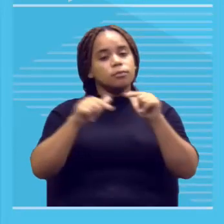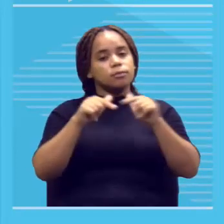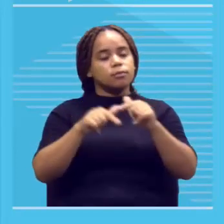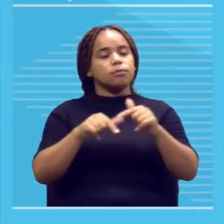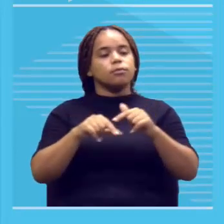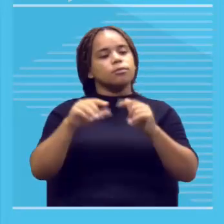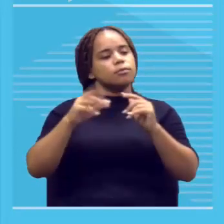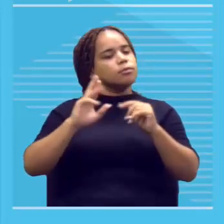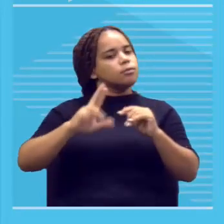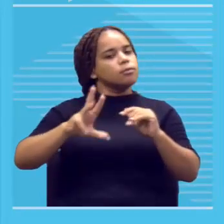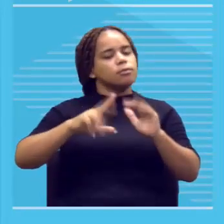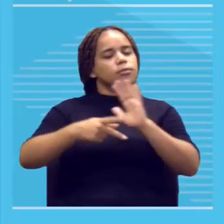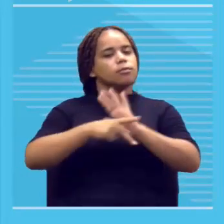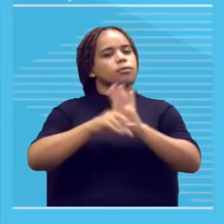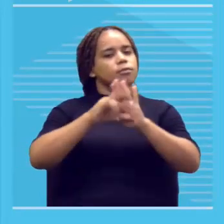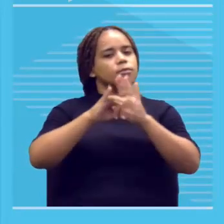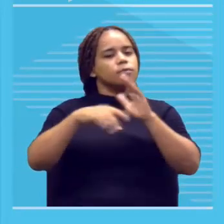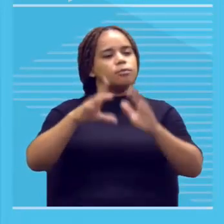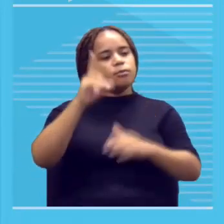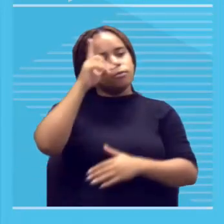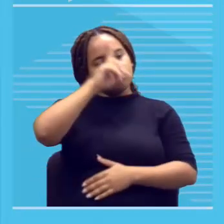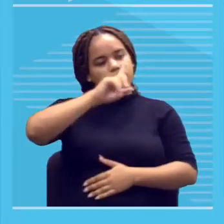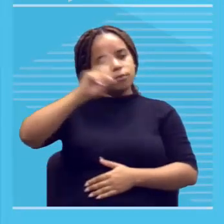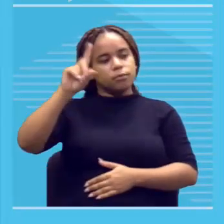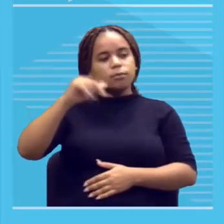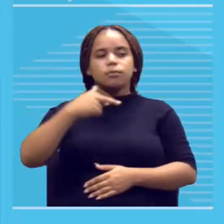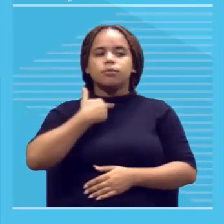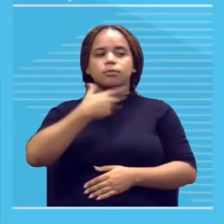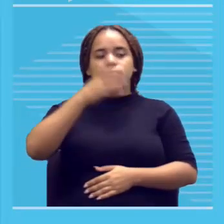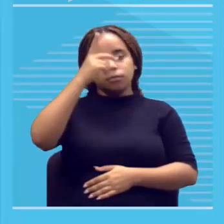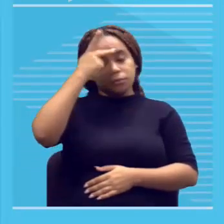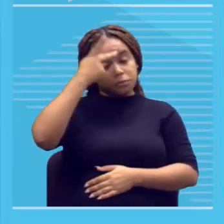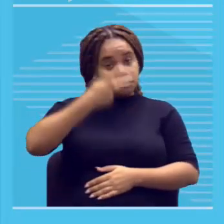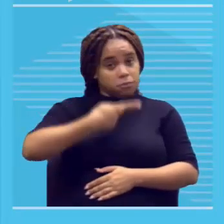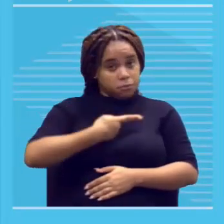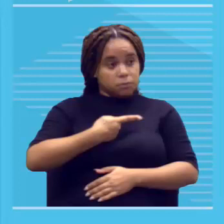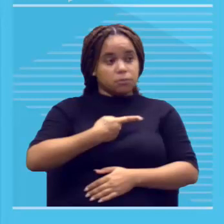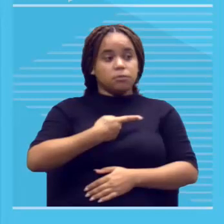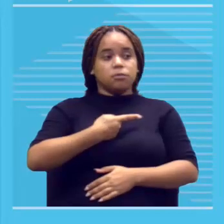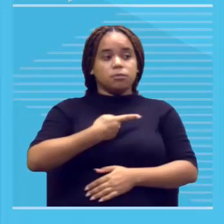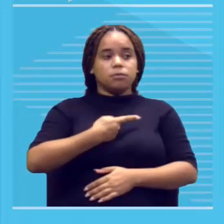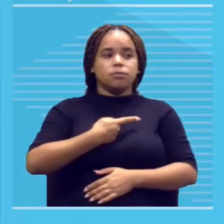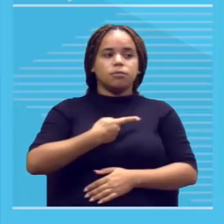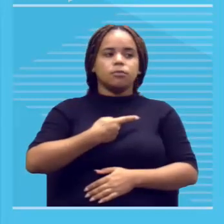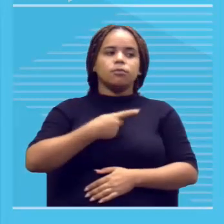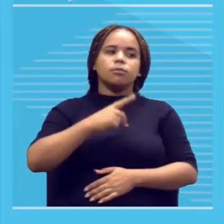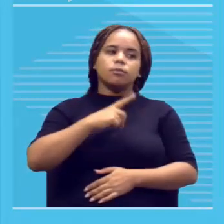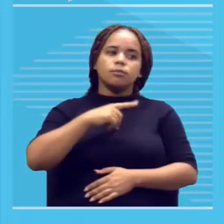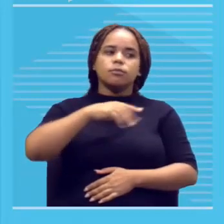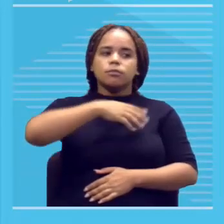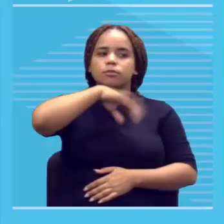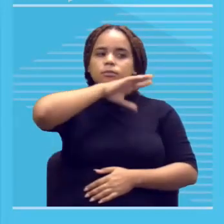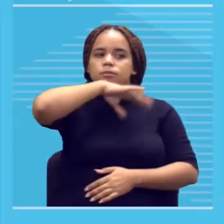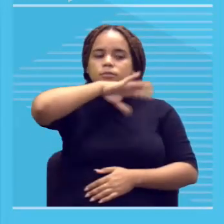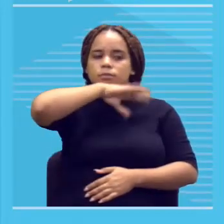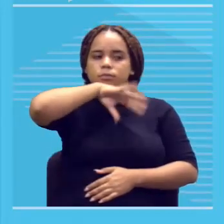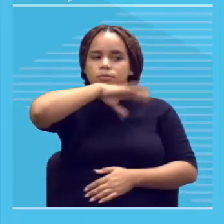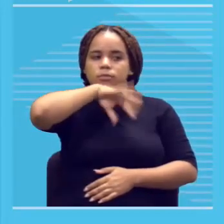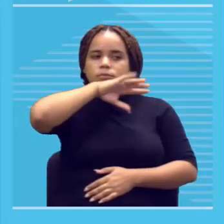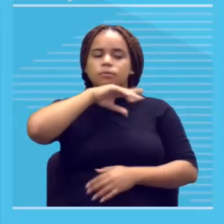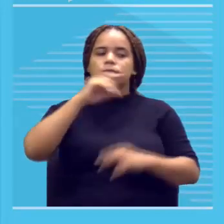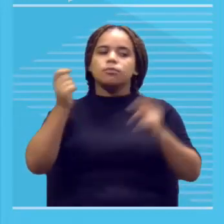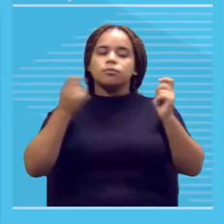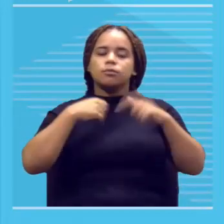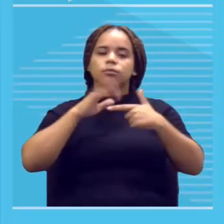as leis de Deus você não deve ser egoísta animais que dão